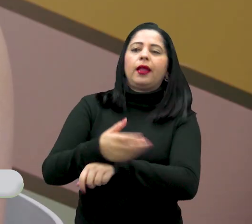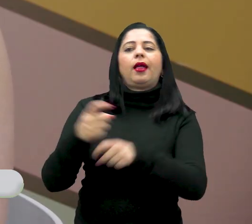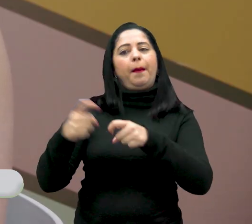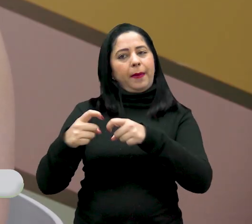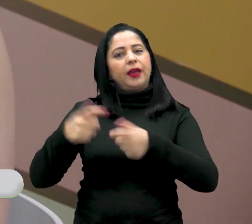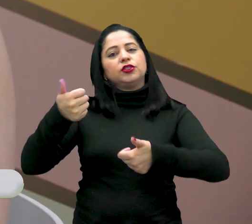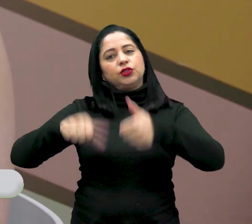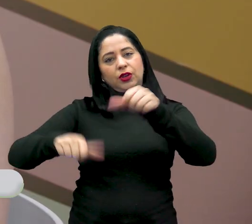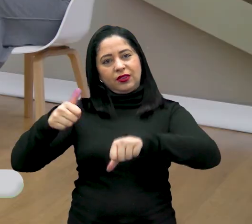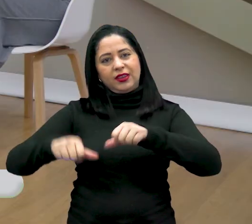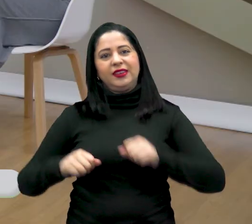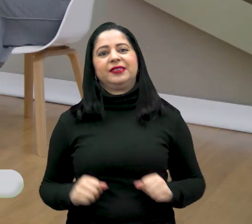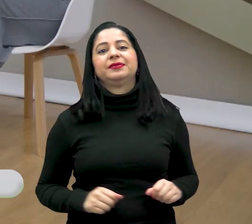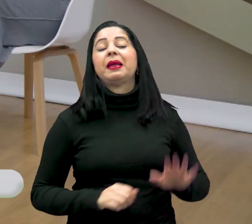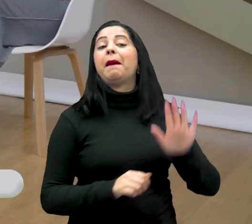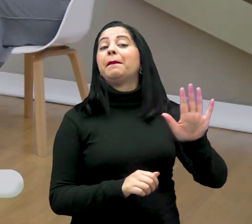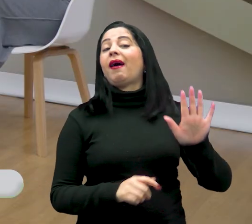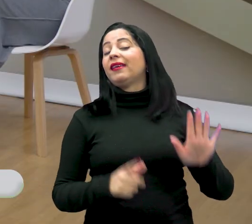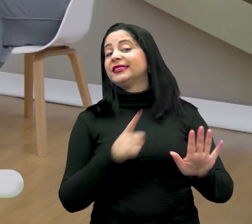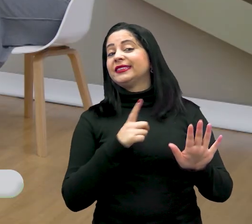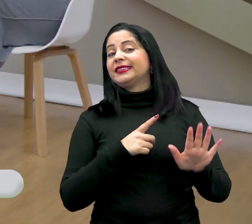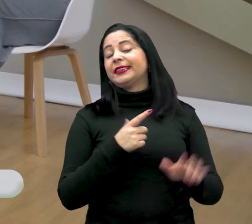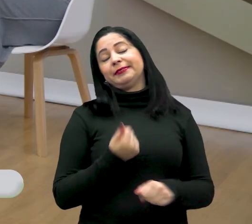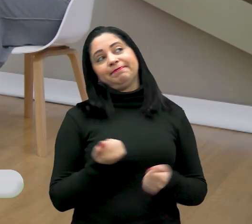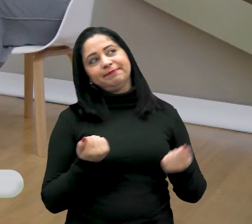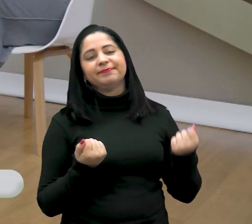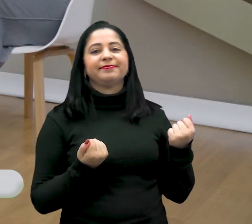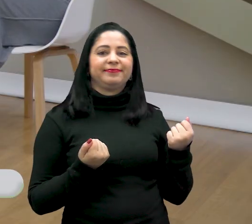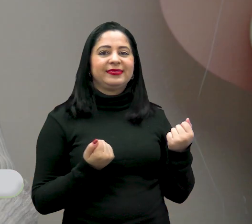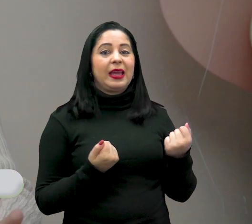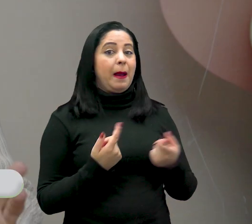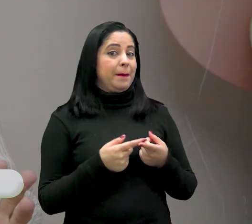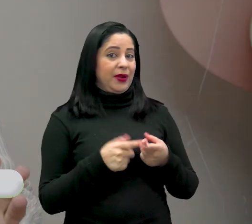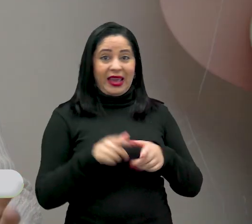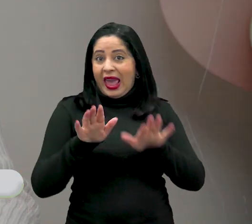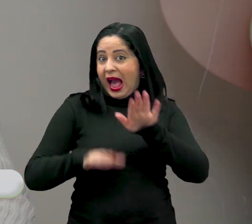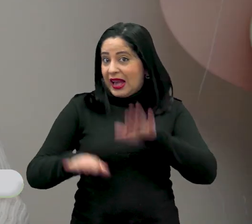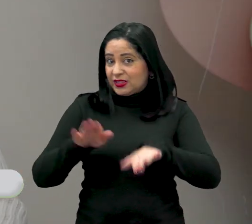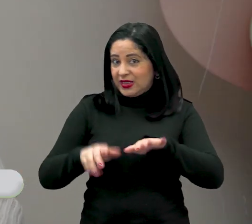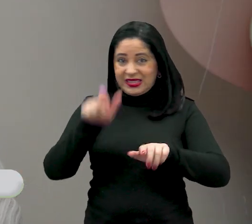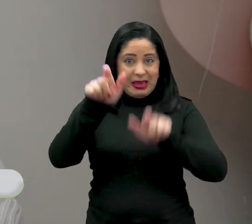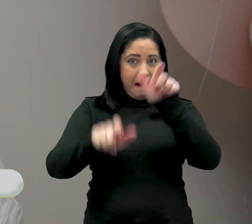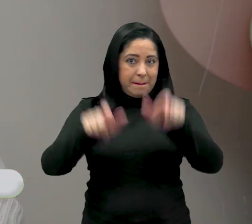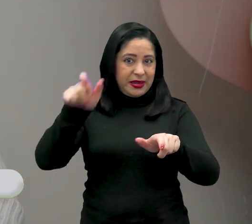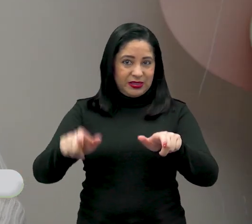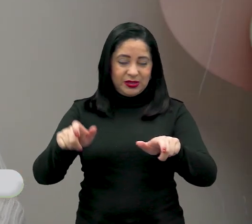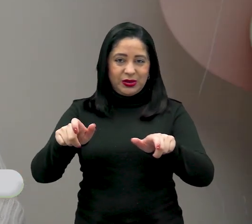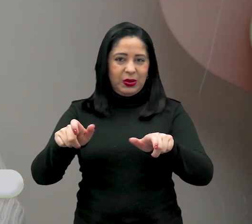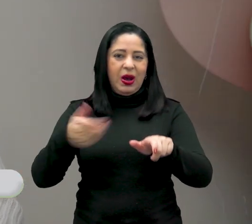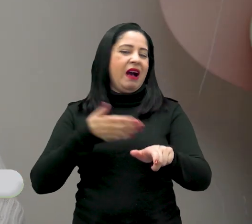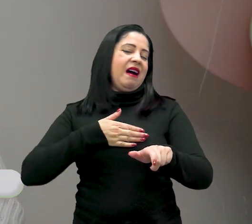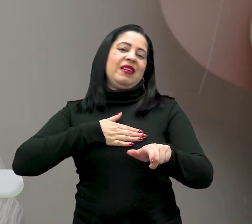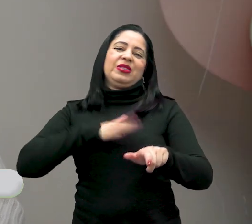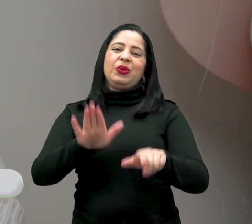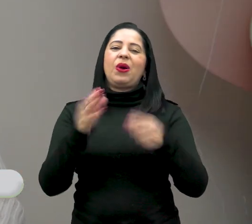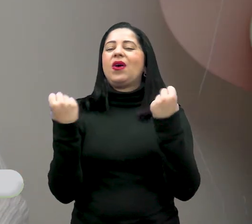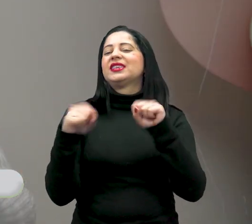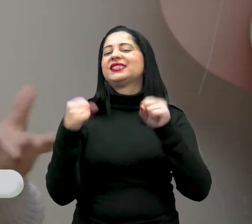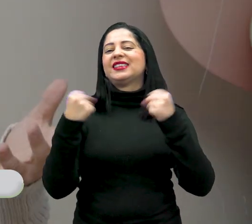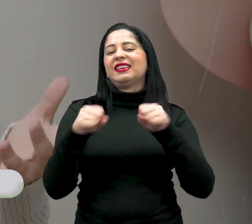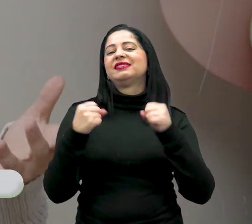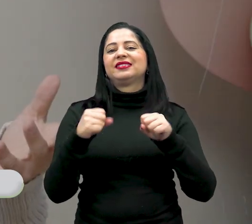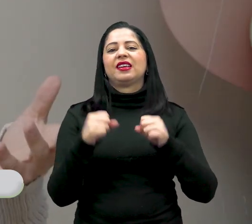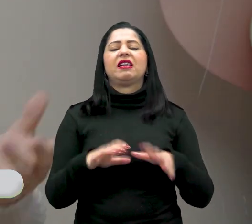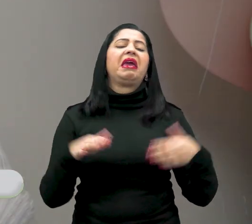especialista para avaliar. É, mas daí, doutora, entra numa outra questão, que vão ter aqueles espertinhos que não são muito fãs de praticar atividade física, vai